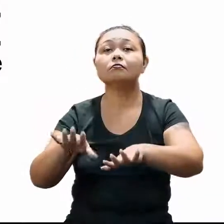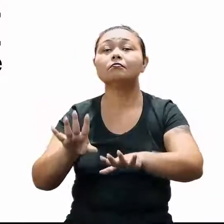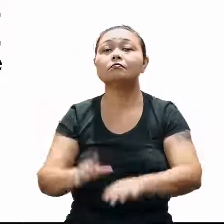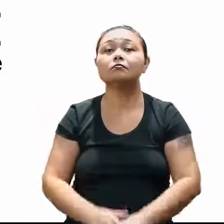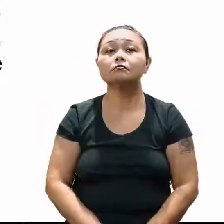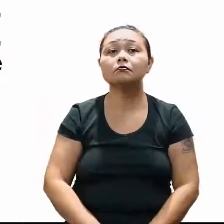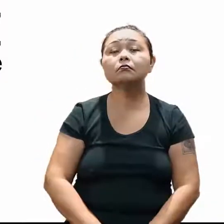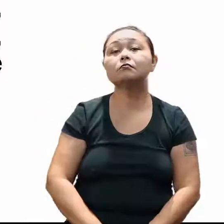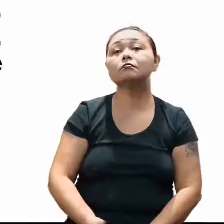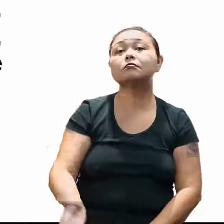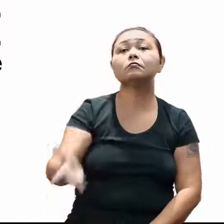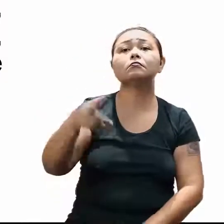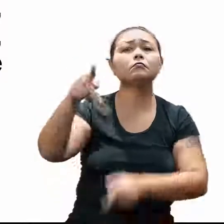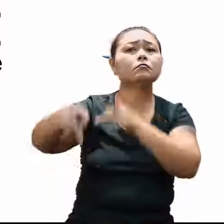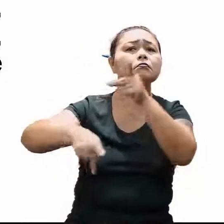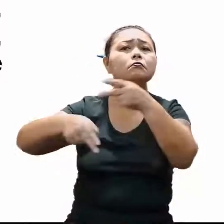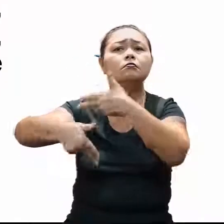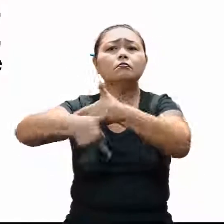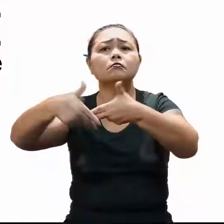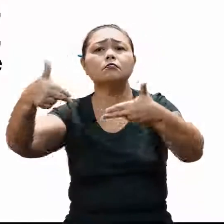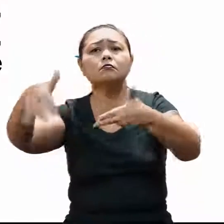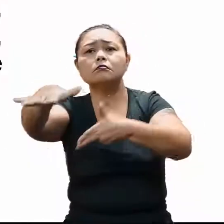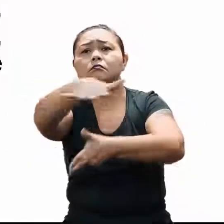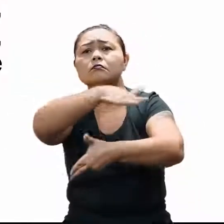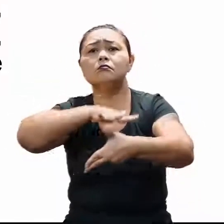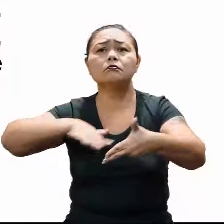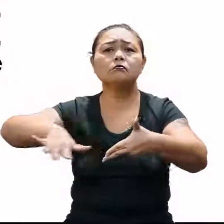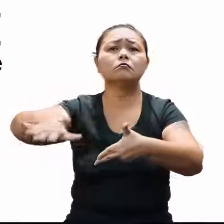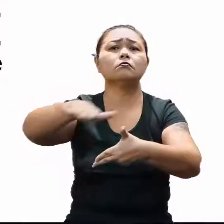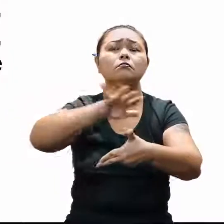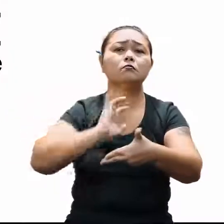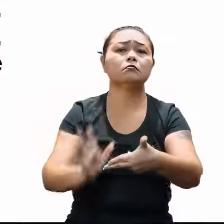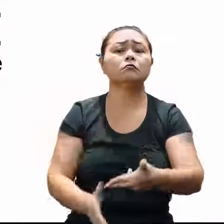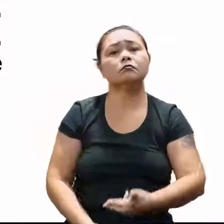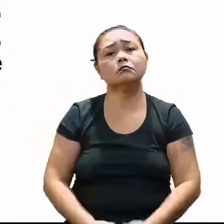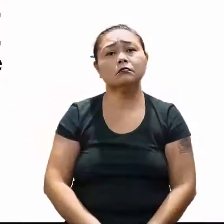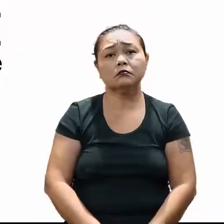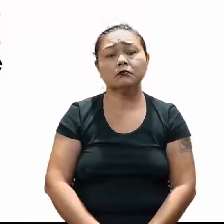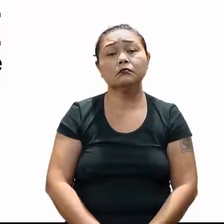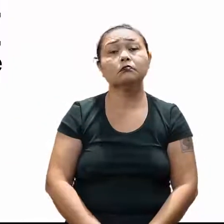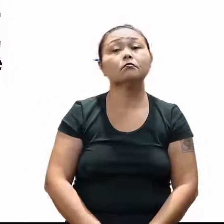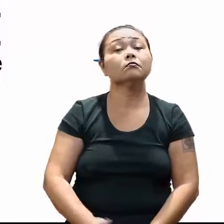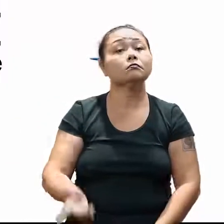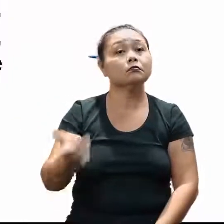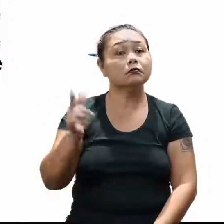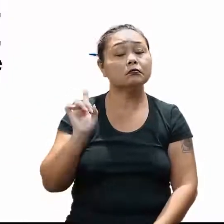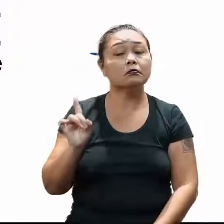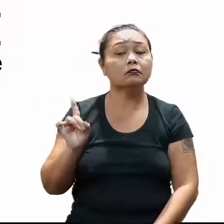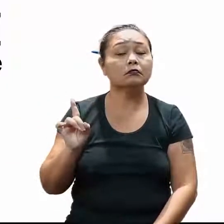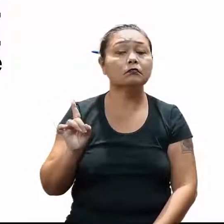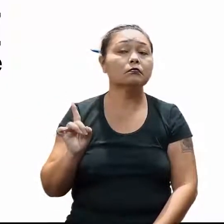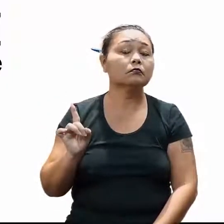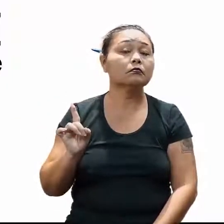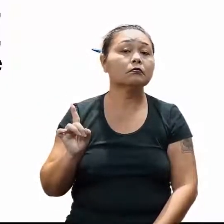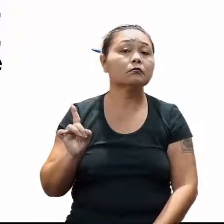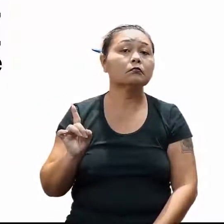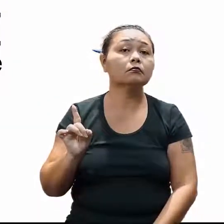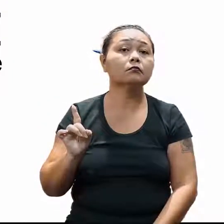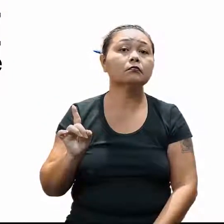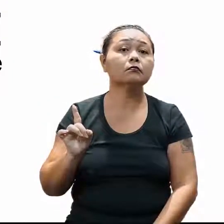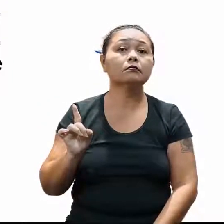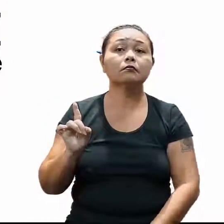botânica, com os povos nativos que estavam nessa região, etnografia, com